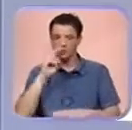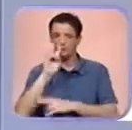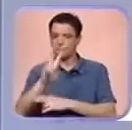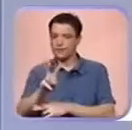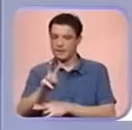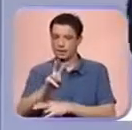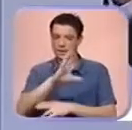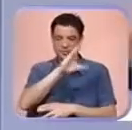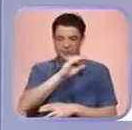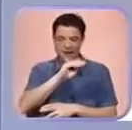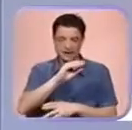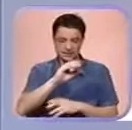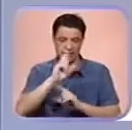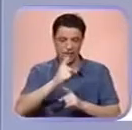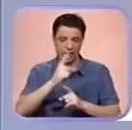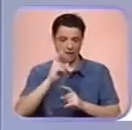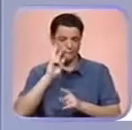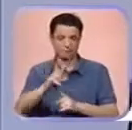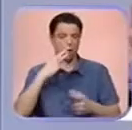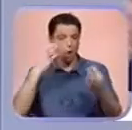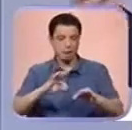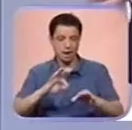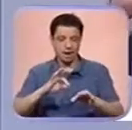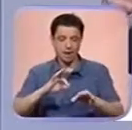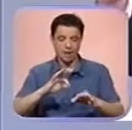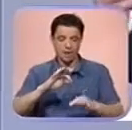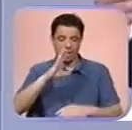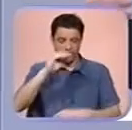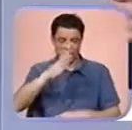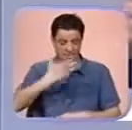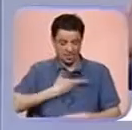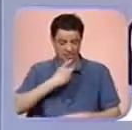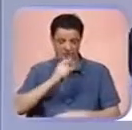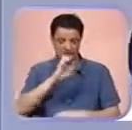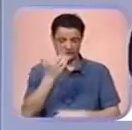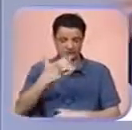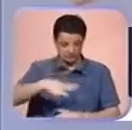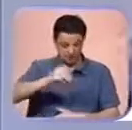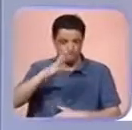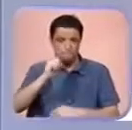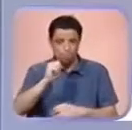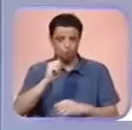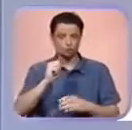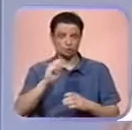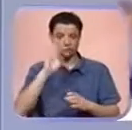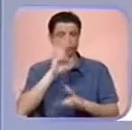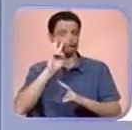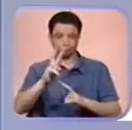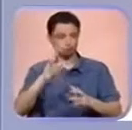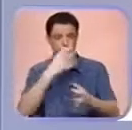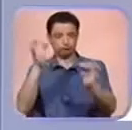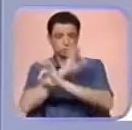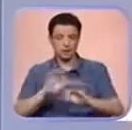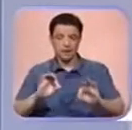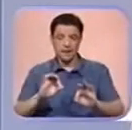10 décimos, que é a nossa exato. Quantidade de medida de visão normal. E perante dois olhos com 10 décimos já temos uma base de partida excelente. Mas nas